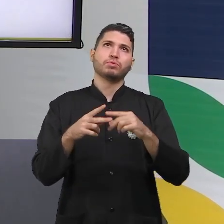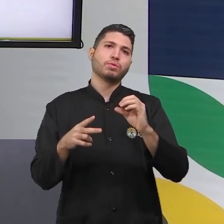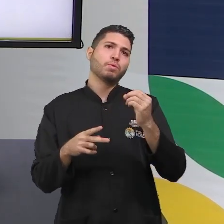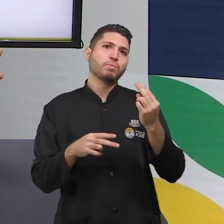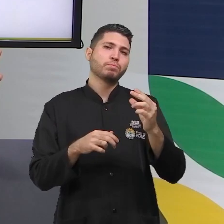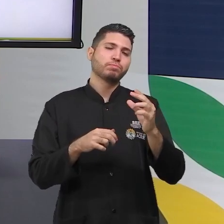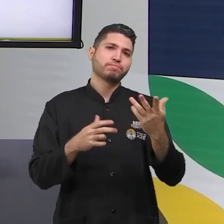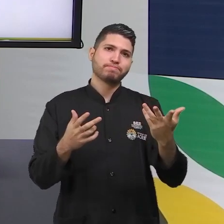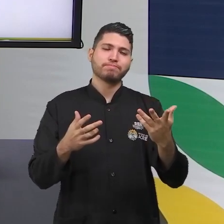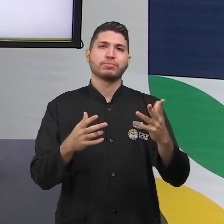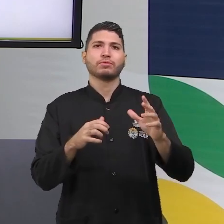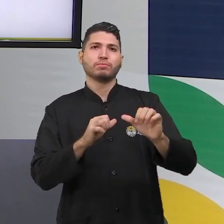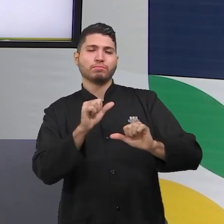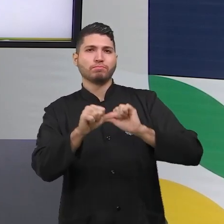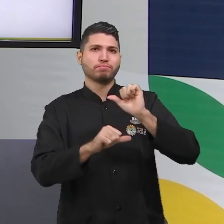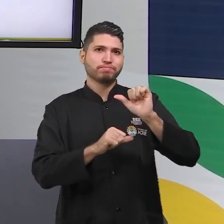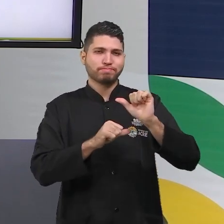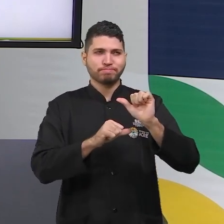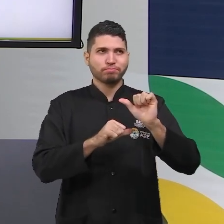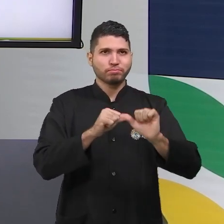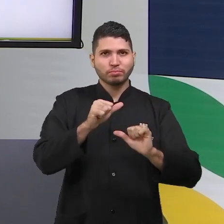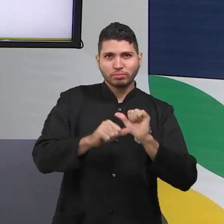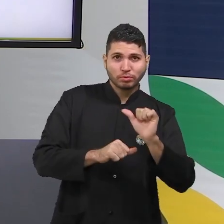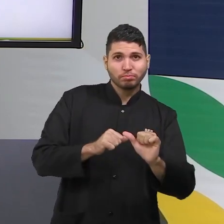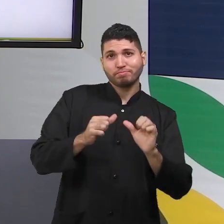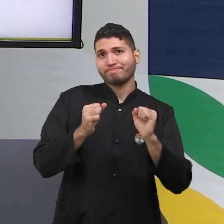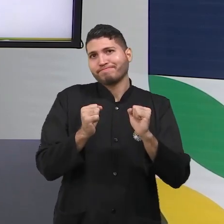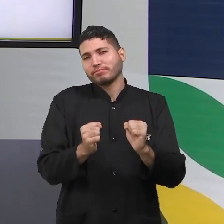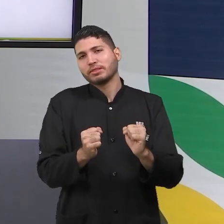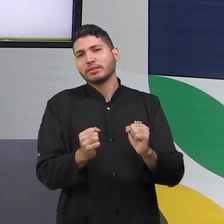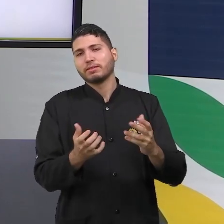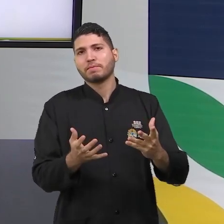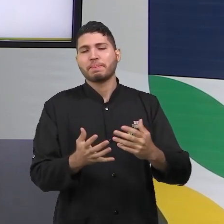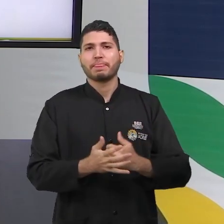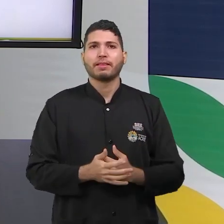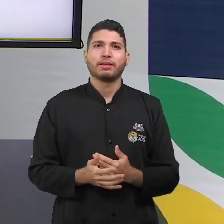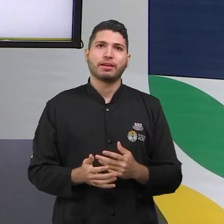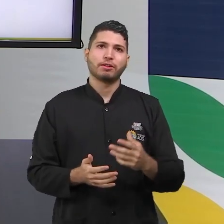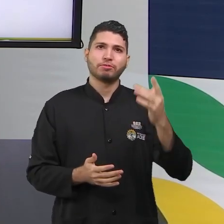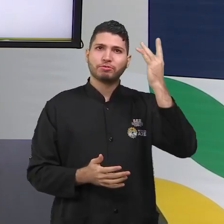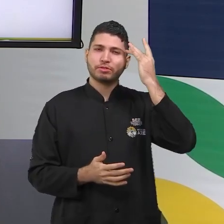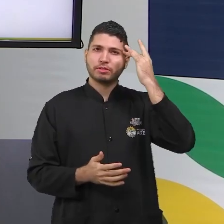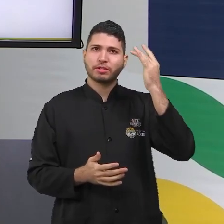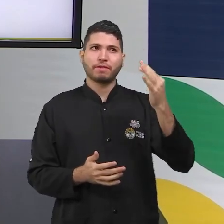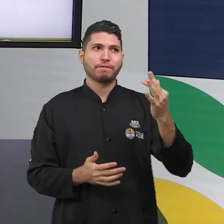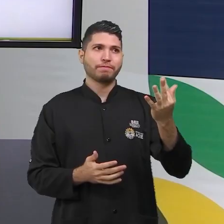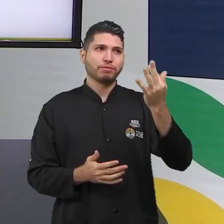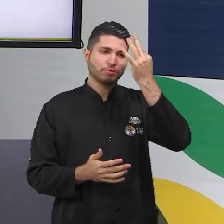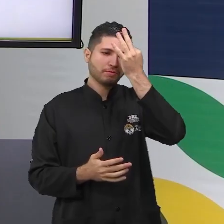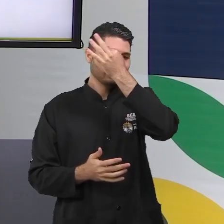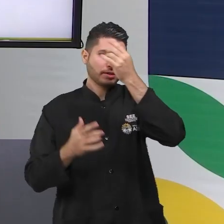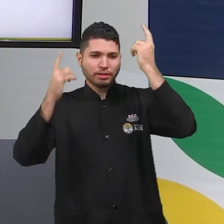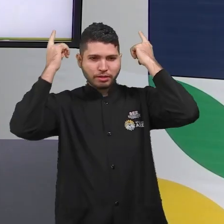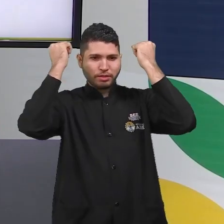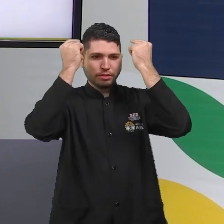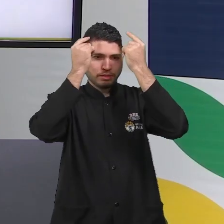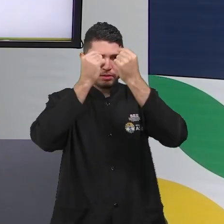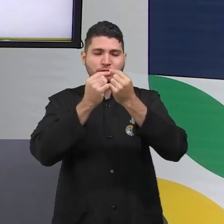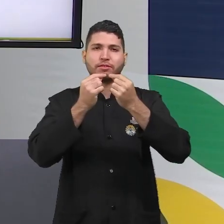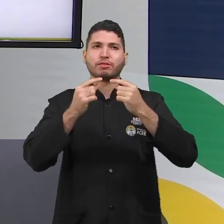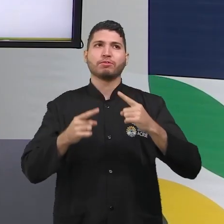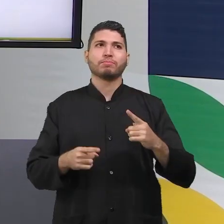filosofia era grega. E por quê? Porque ela tenta se desprender do mito e da